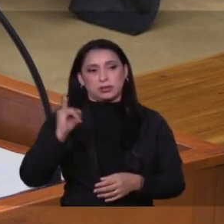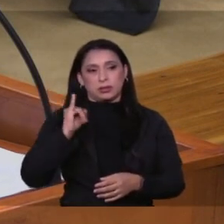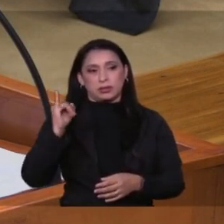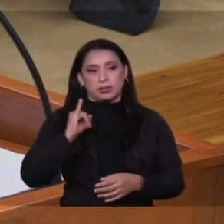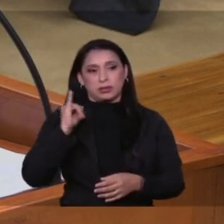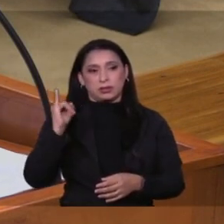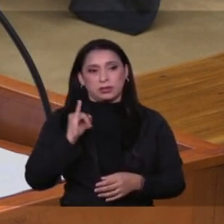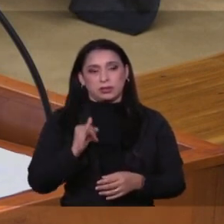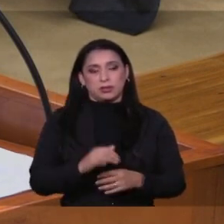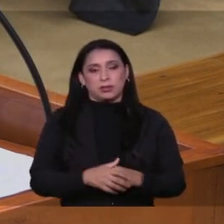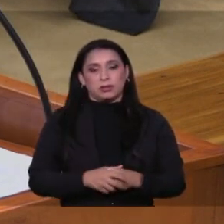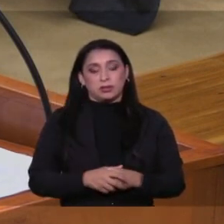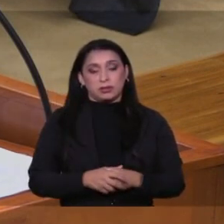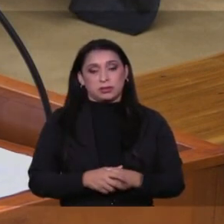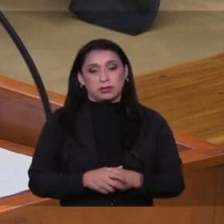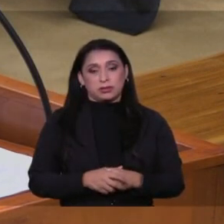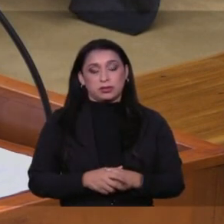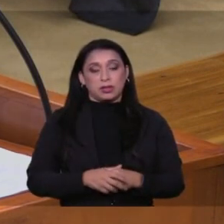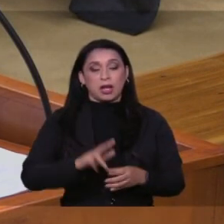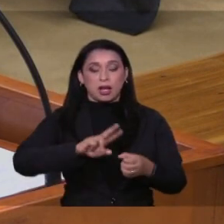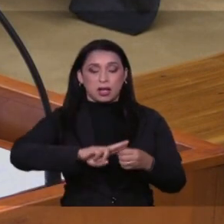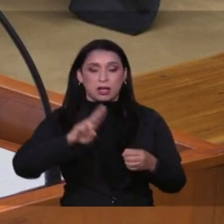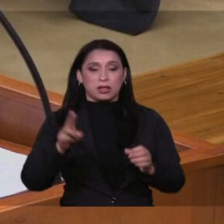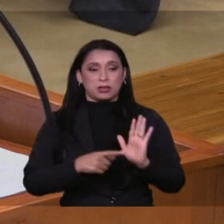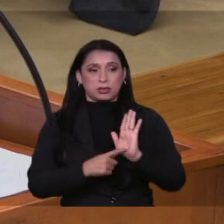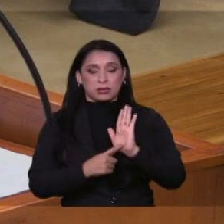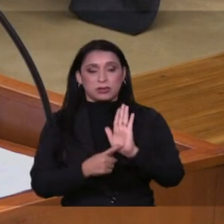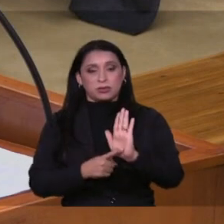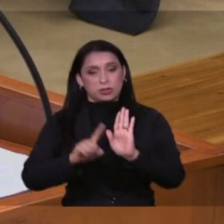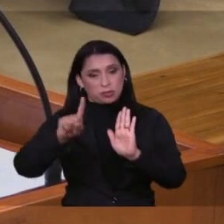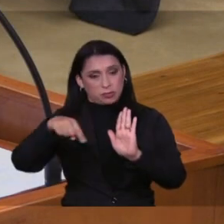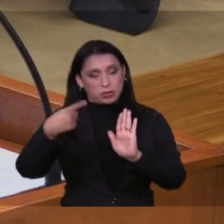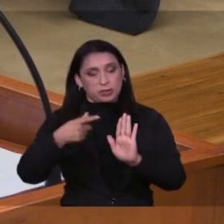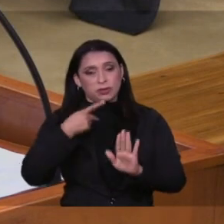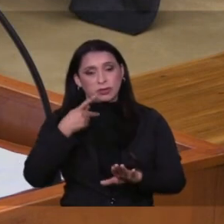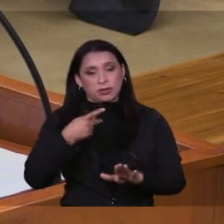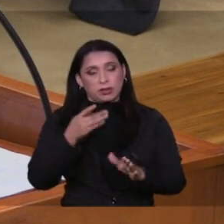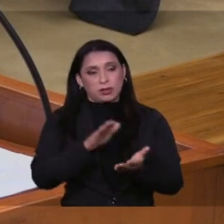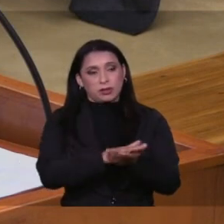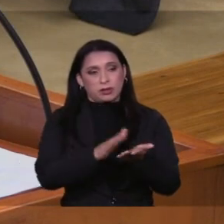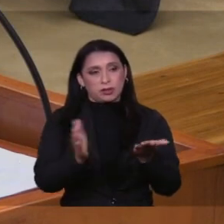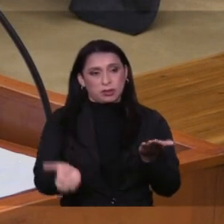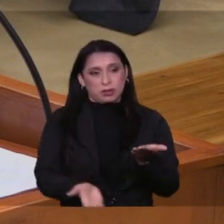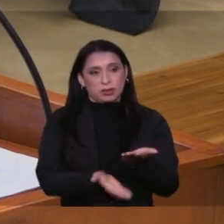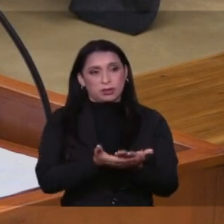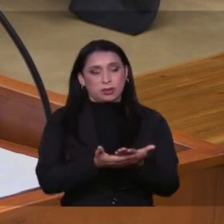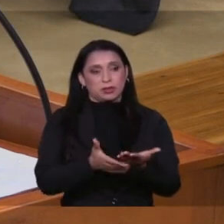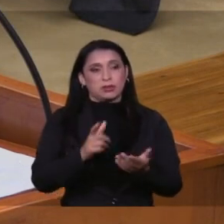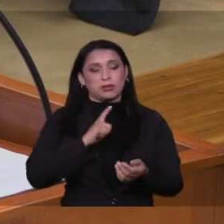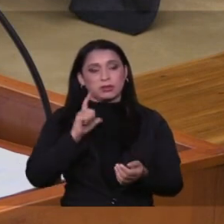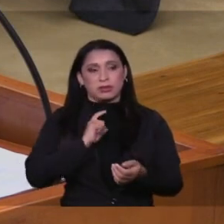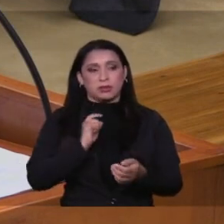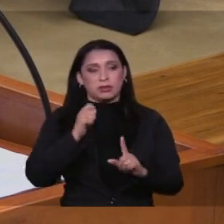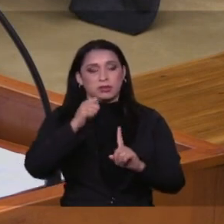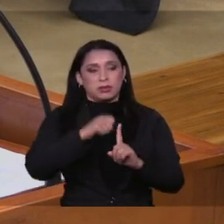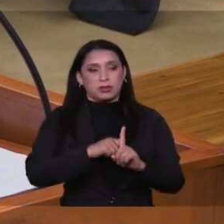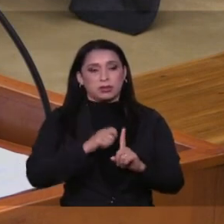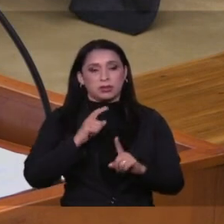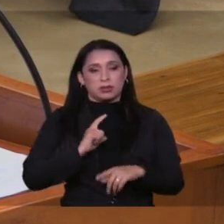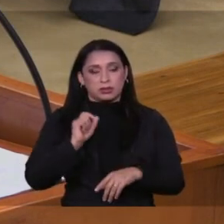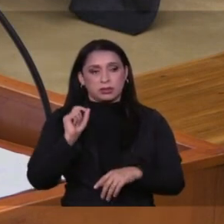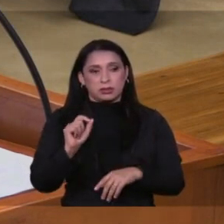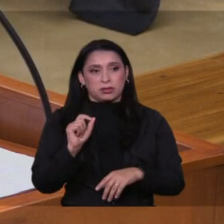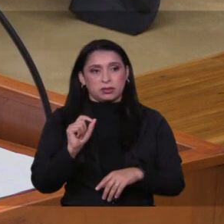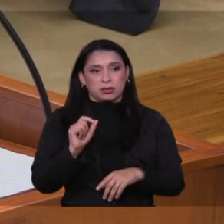é trazido pelo próprio pronunciamento da AGU, que falará depois de nós, mas que foi juntado inicialmente no mês de março, já foi